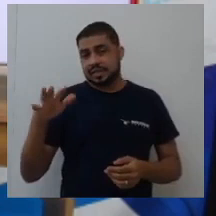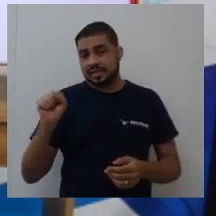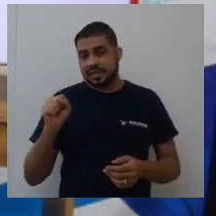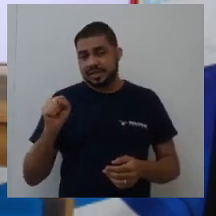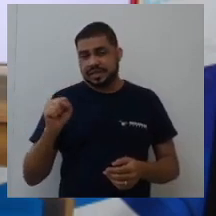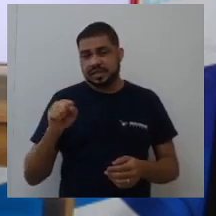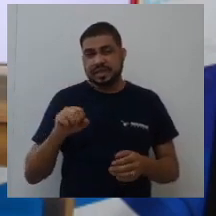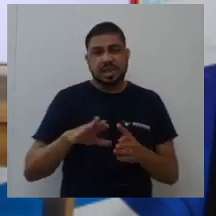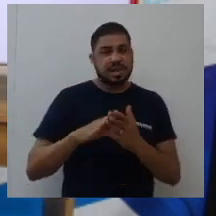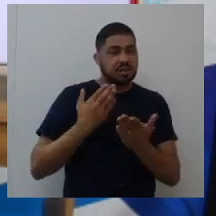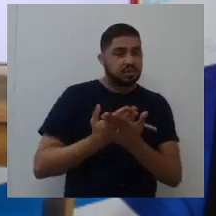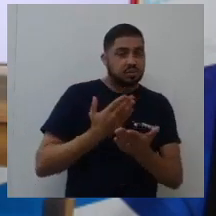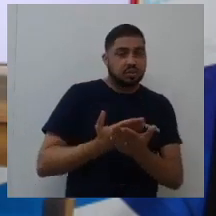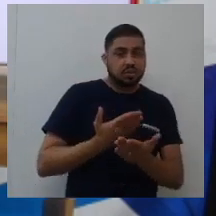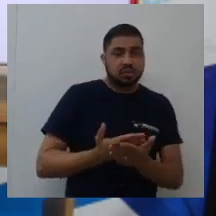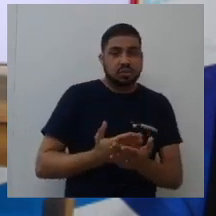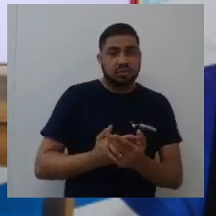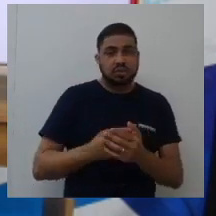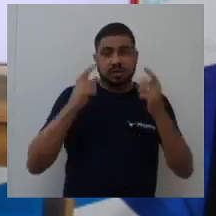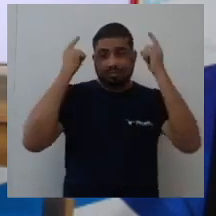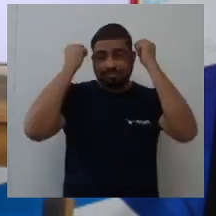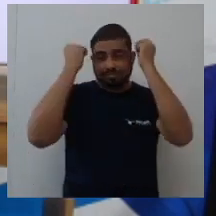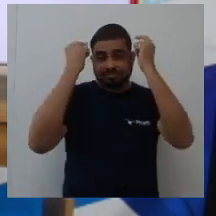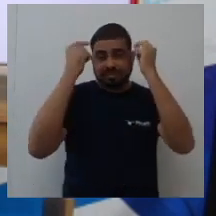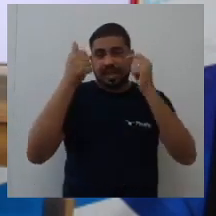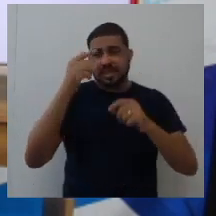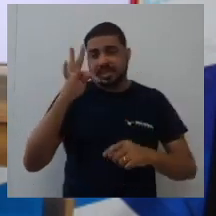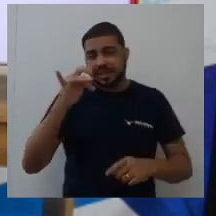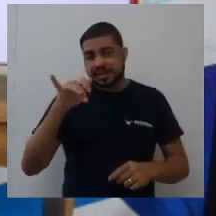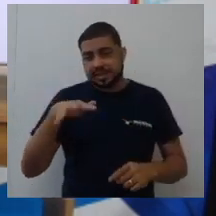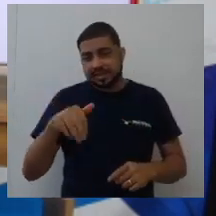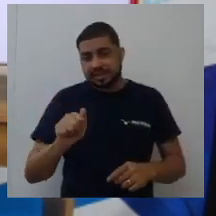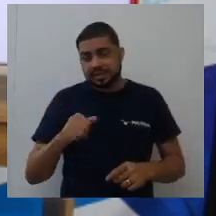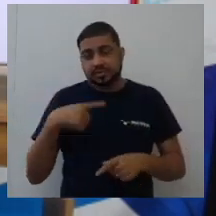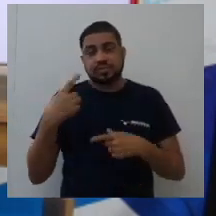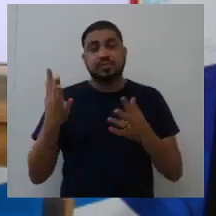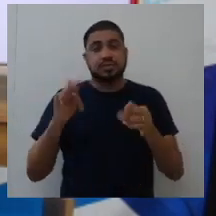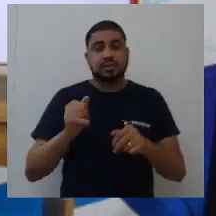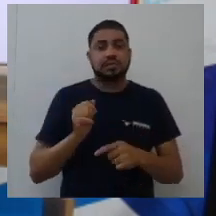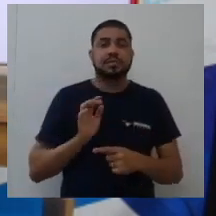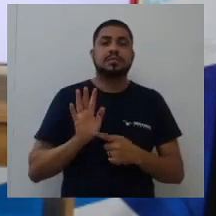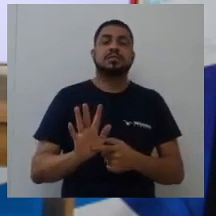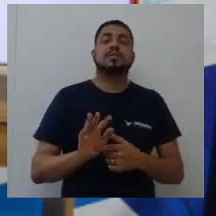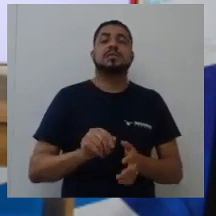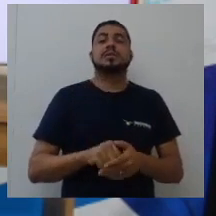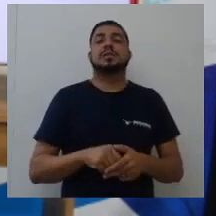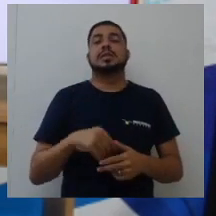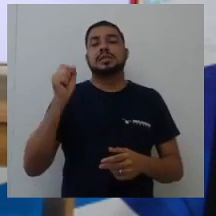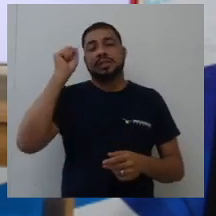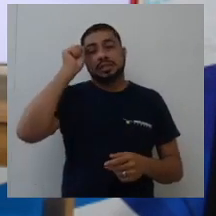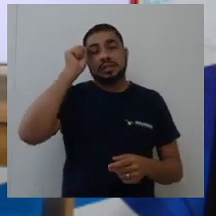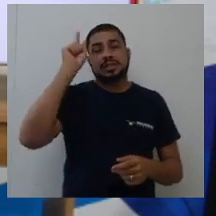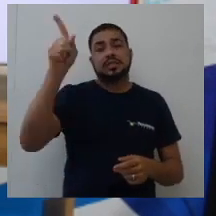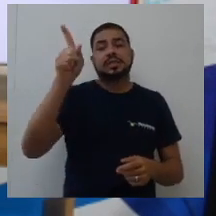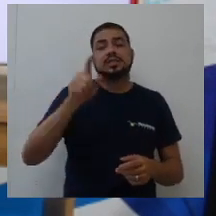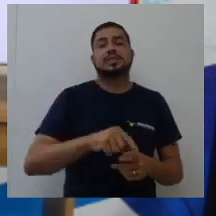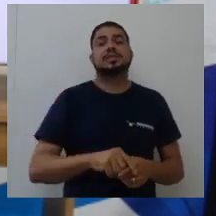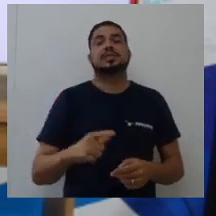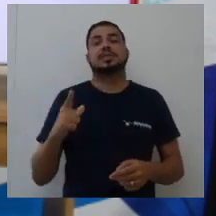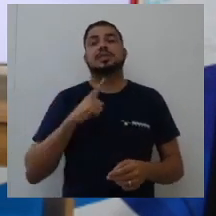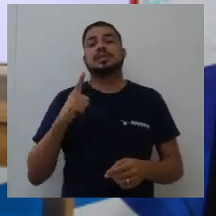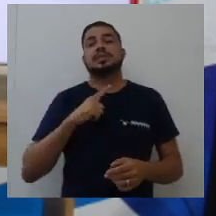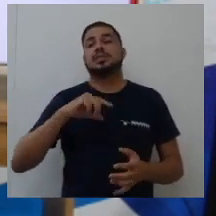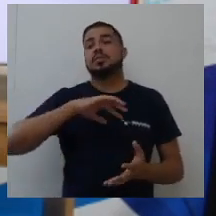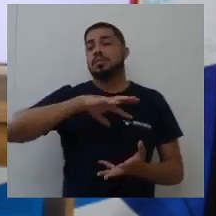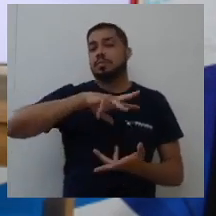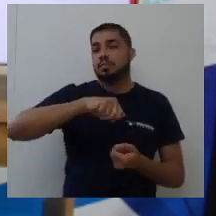de Atenas, aquela imagem lá? No final eu coloco ela para você novamente. Mas veja, a ideia é que existe um